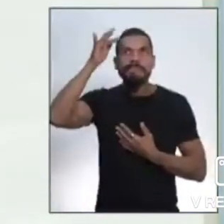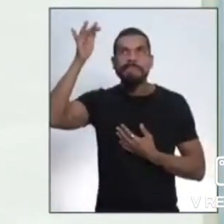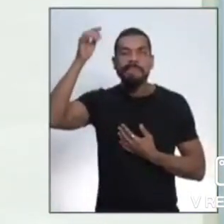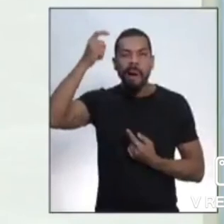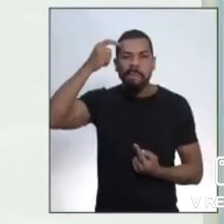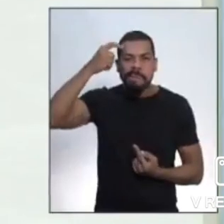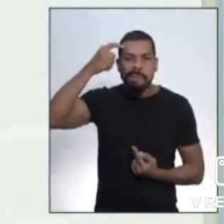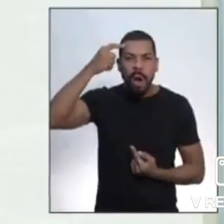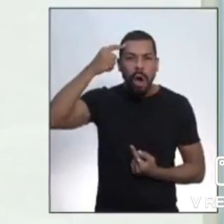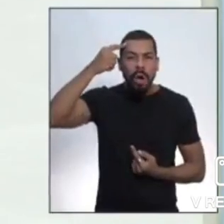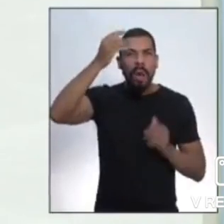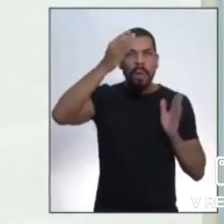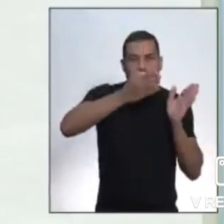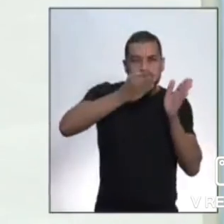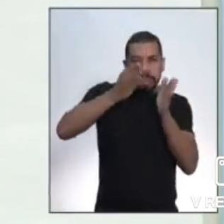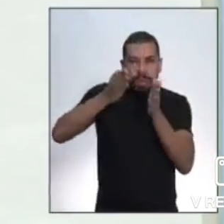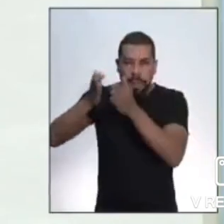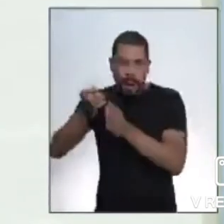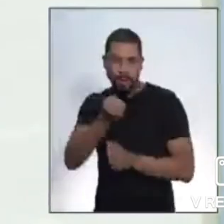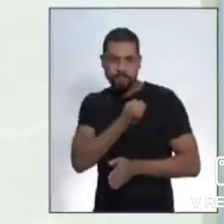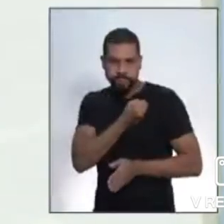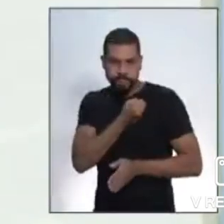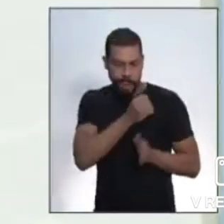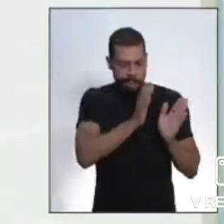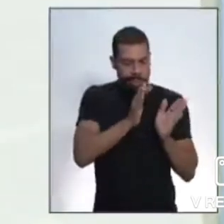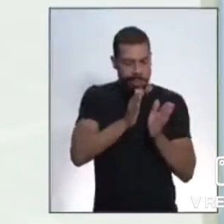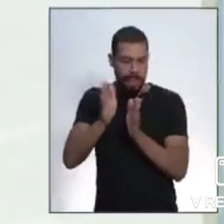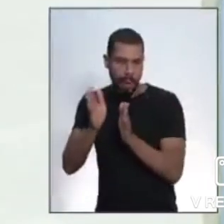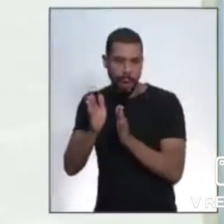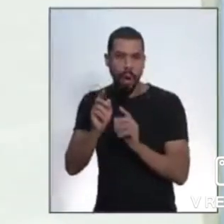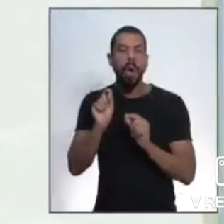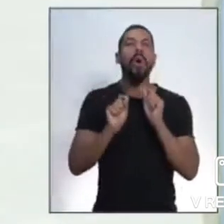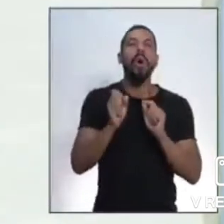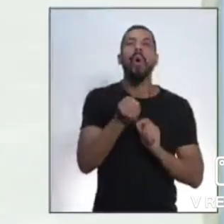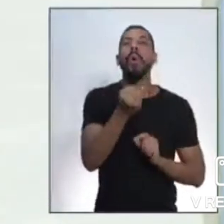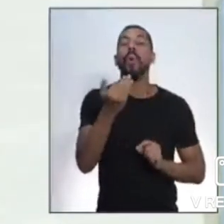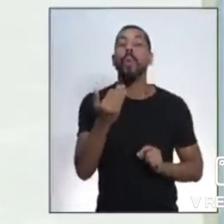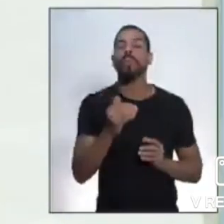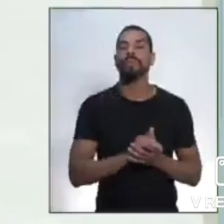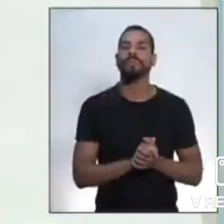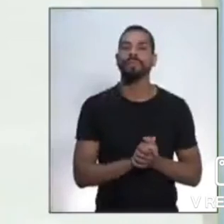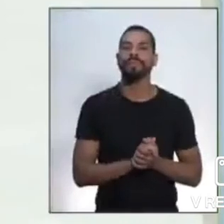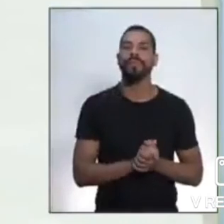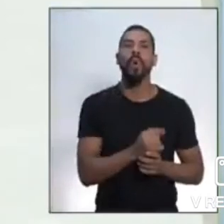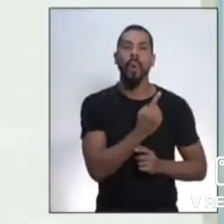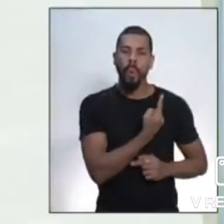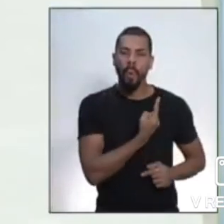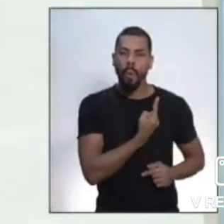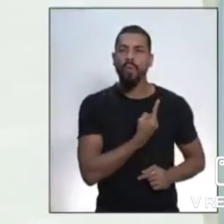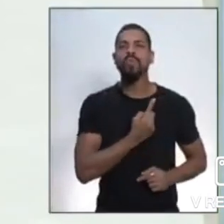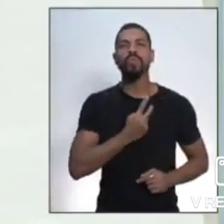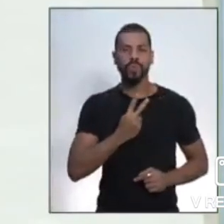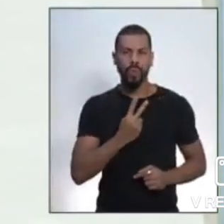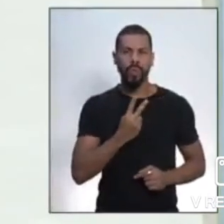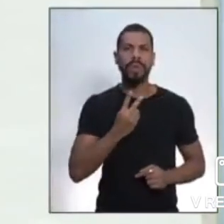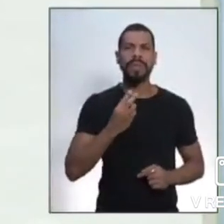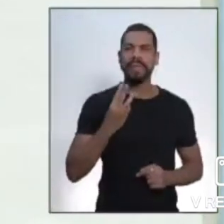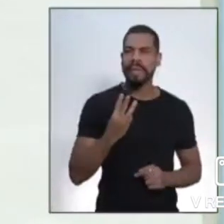mentalmente, eu tenho uma sequência. Então, mentalmente, a minha sequência, que eu quero os cinco primeiros termos, é 1,